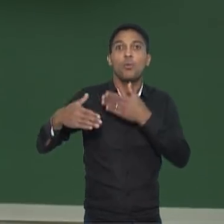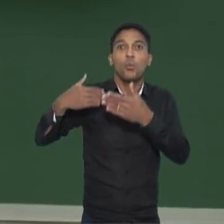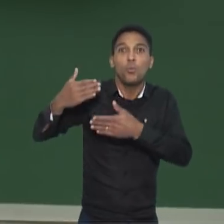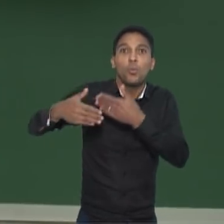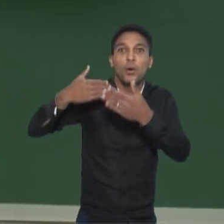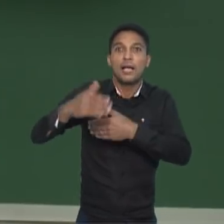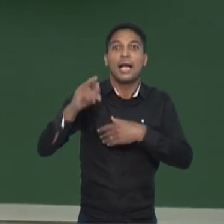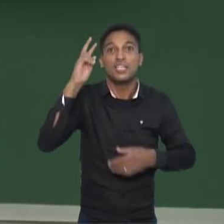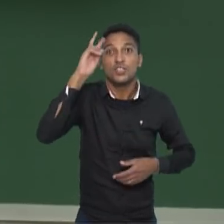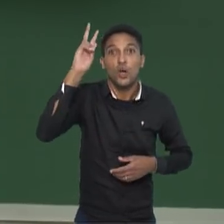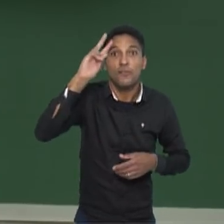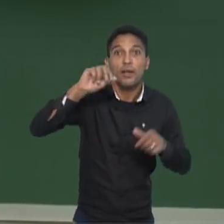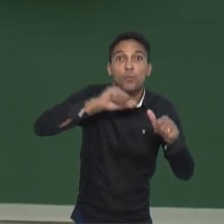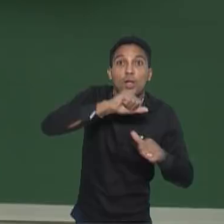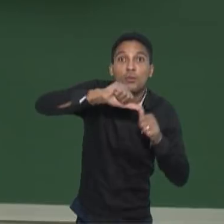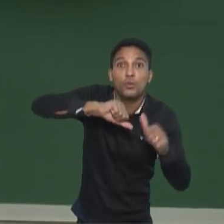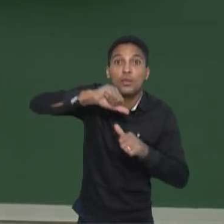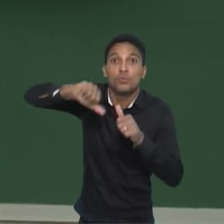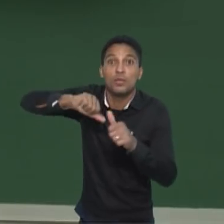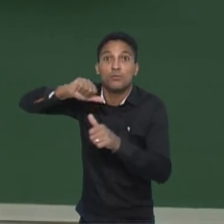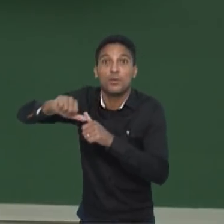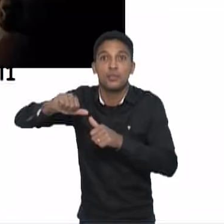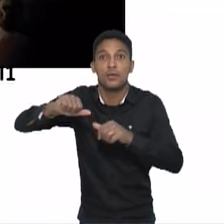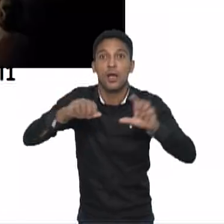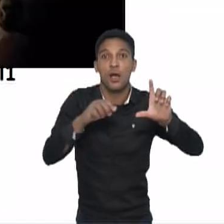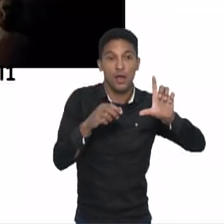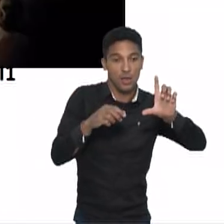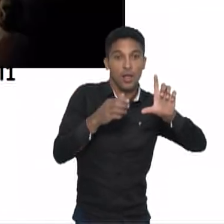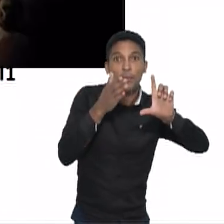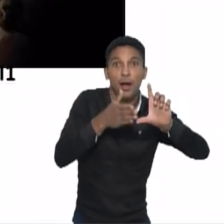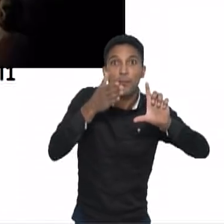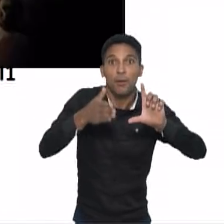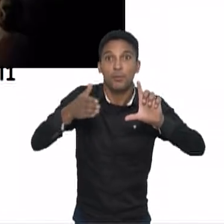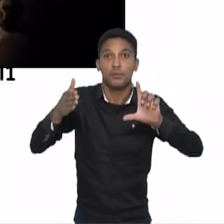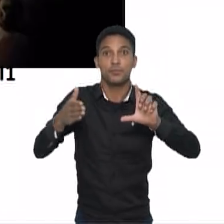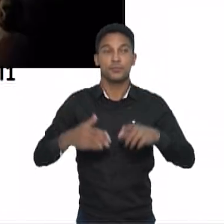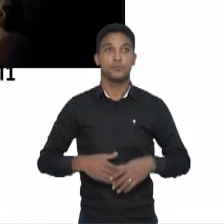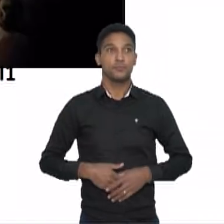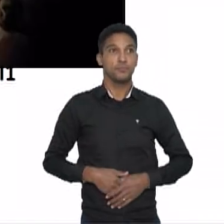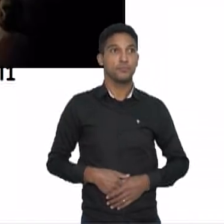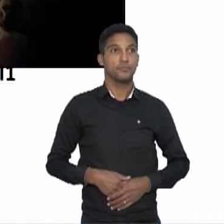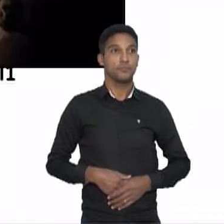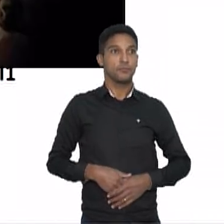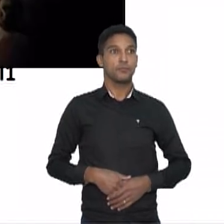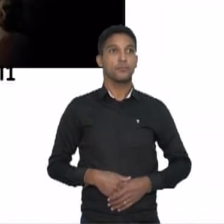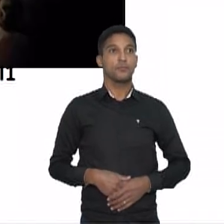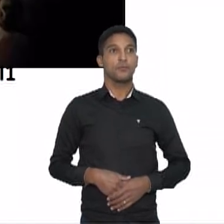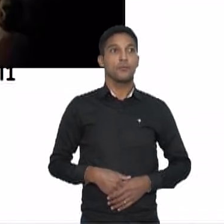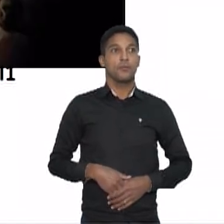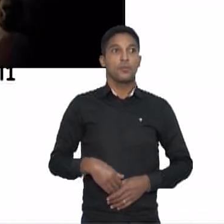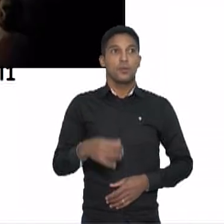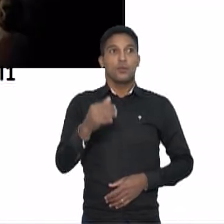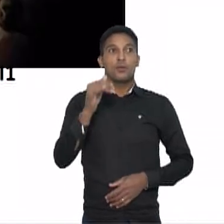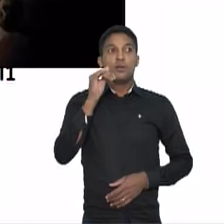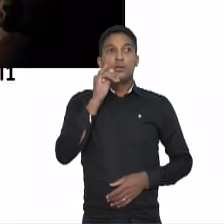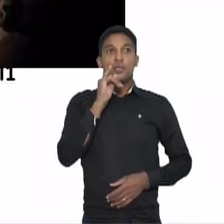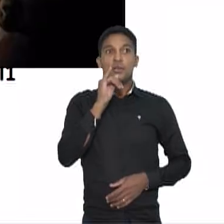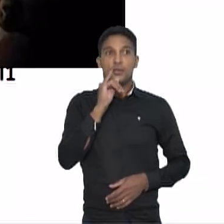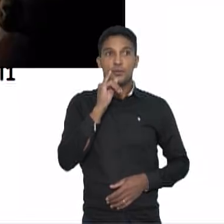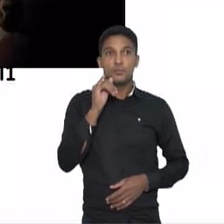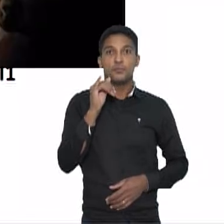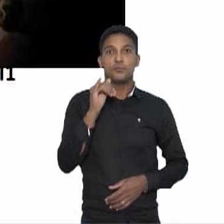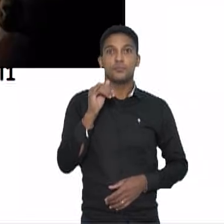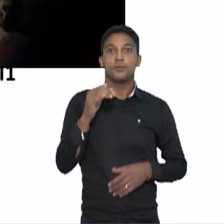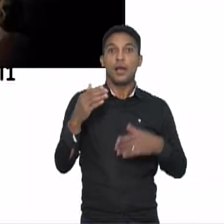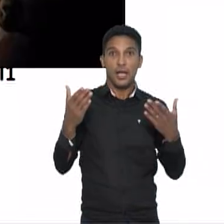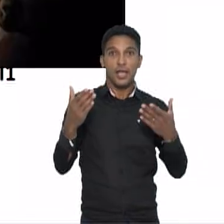exemplo. Então, aqui eu já trouxe alguns exemplos. Peço desculpas que eu não coloquei os produtores das novelas, né, dessa